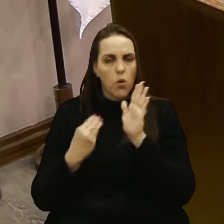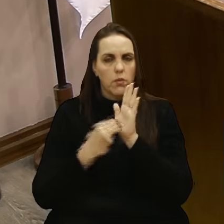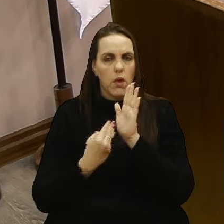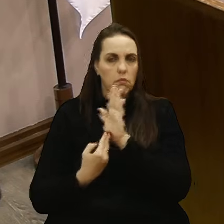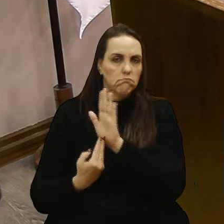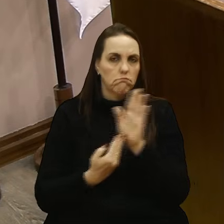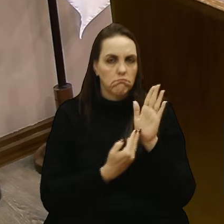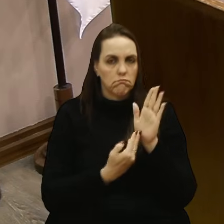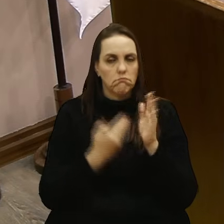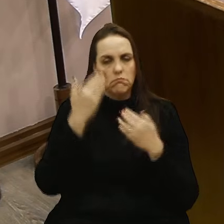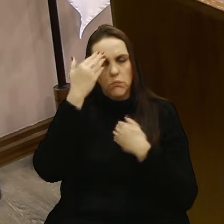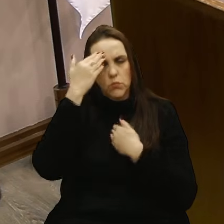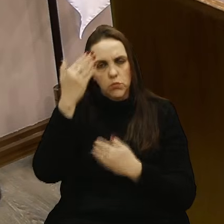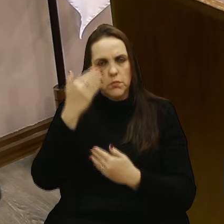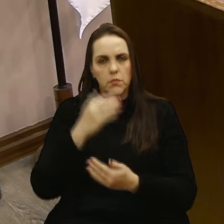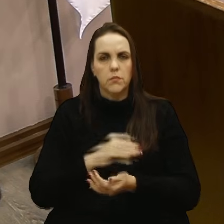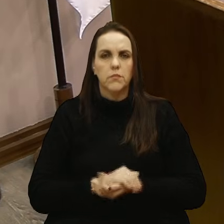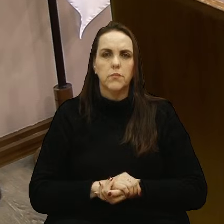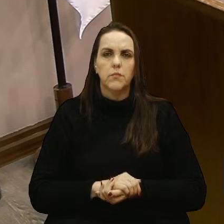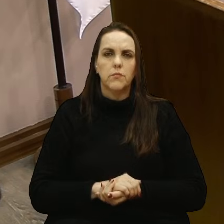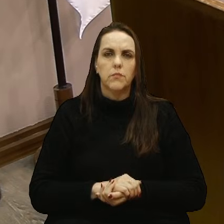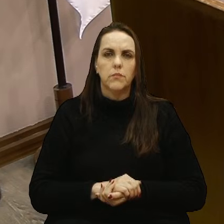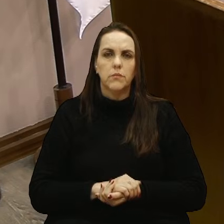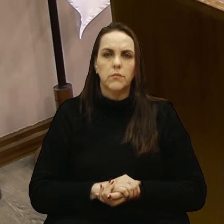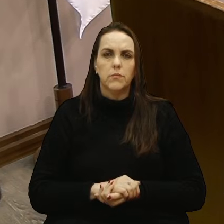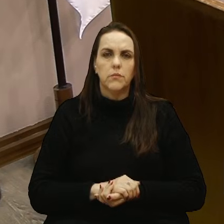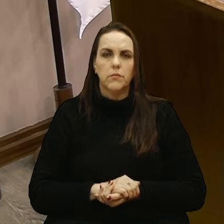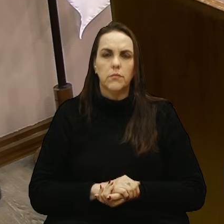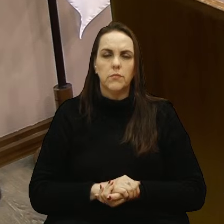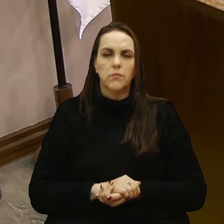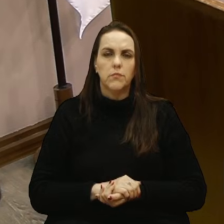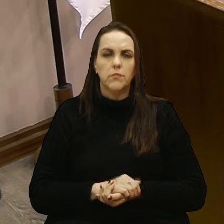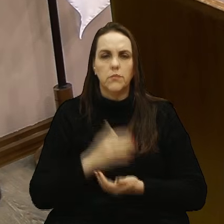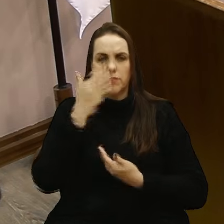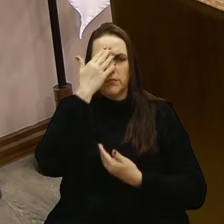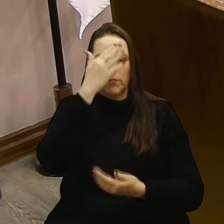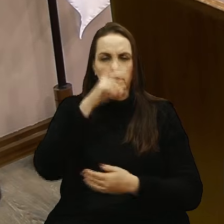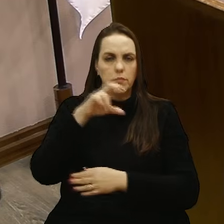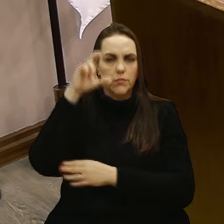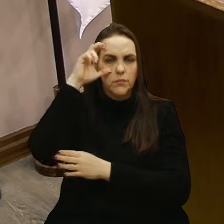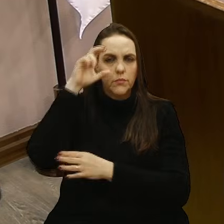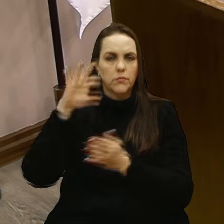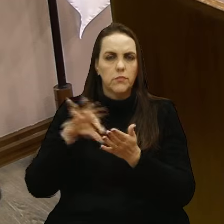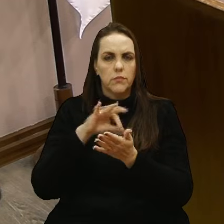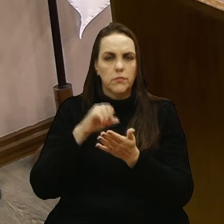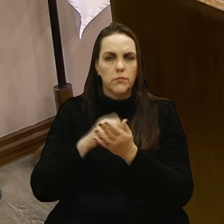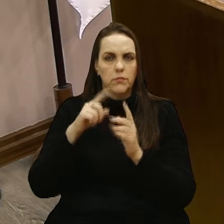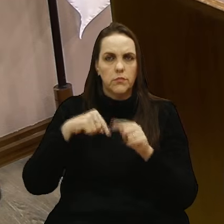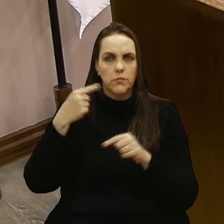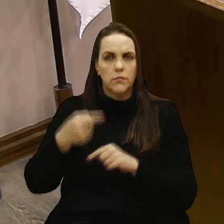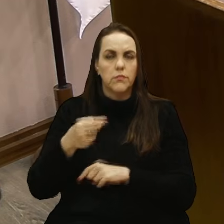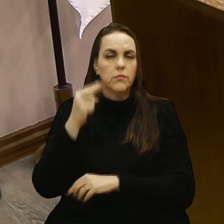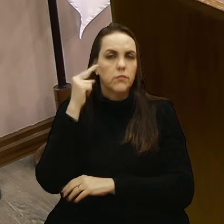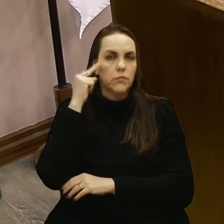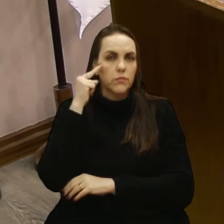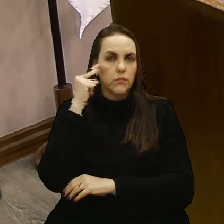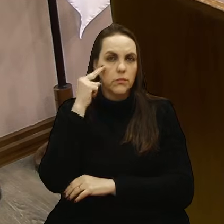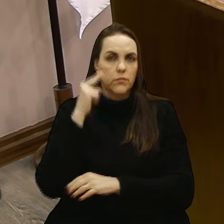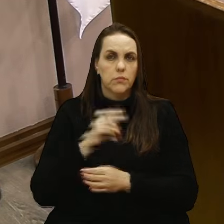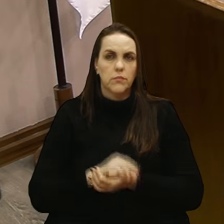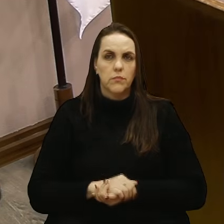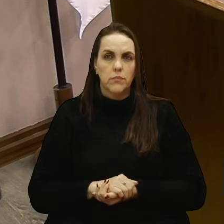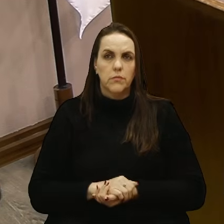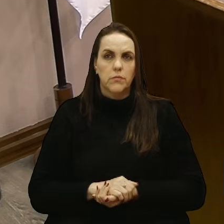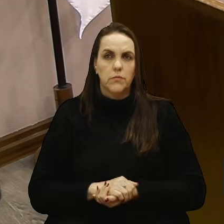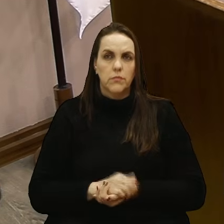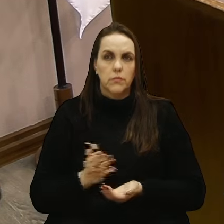obrigada. Obrigado, vereadora Sandra, pela manifestação. Próximo vereador inscrito, vereador Sandro Fantinel. Com